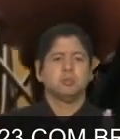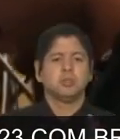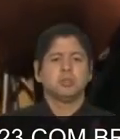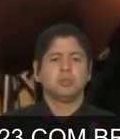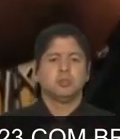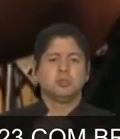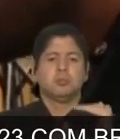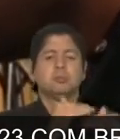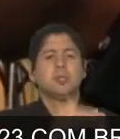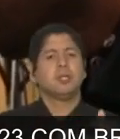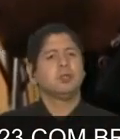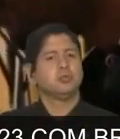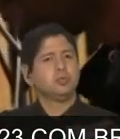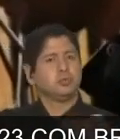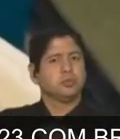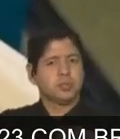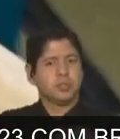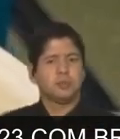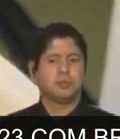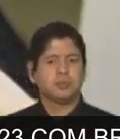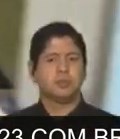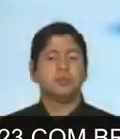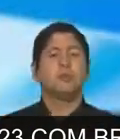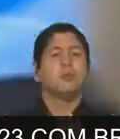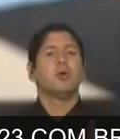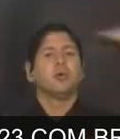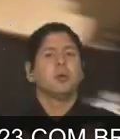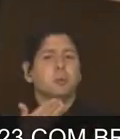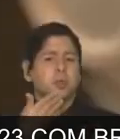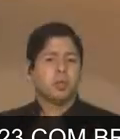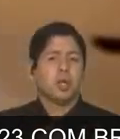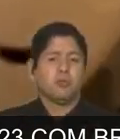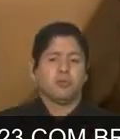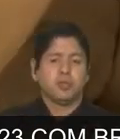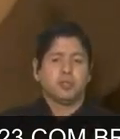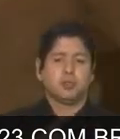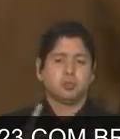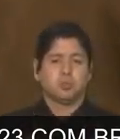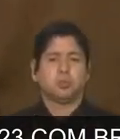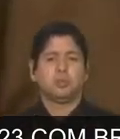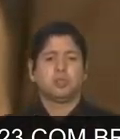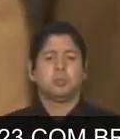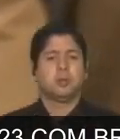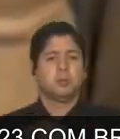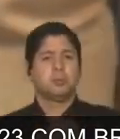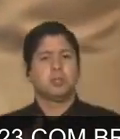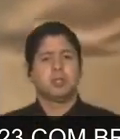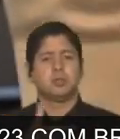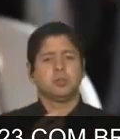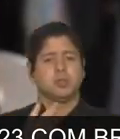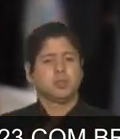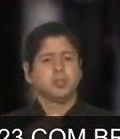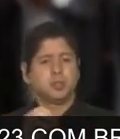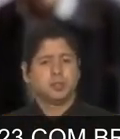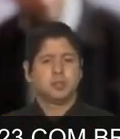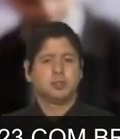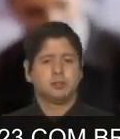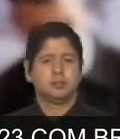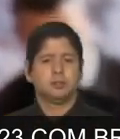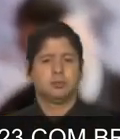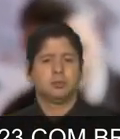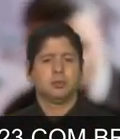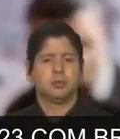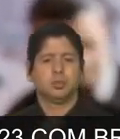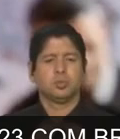de Desenvolvimento Sustentável, que visa melhorar a vida humana e o planeta até 2030. A União Nacional